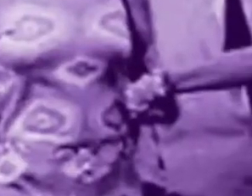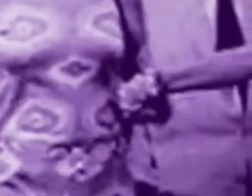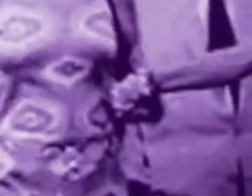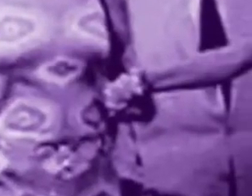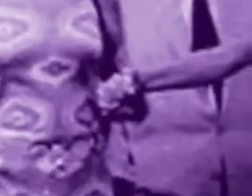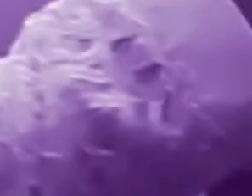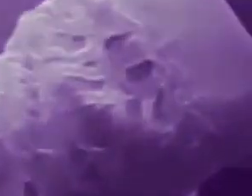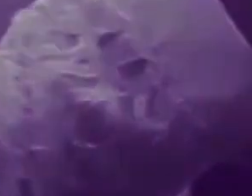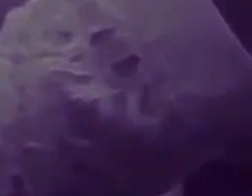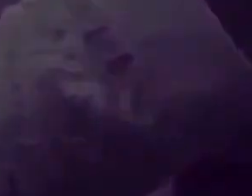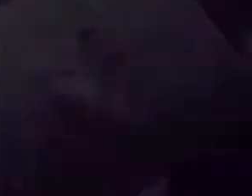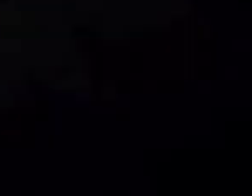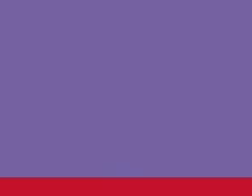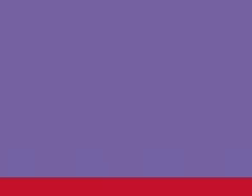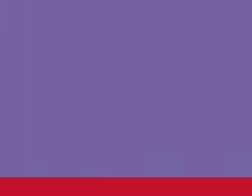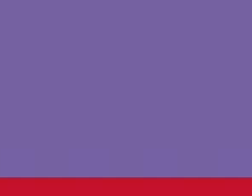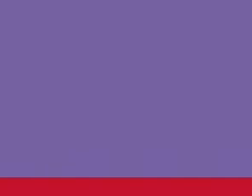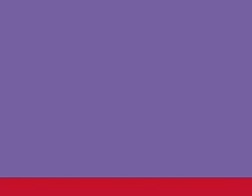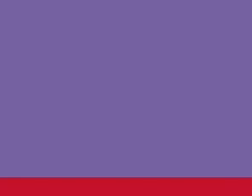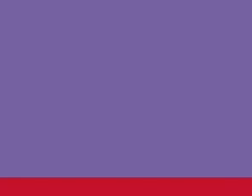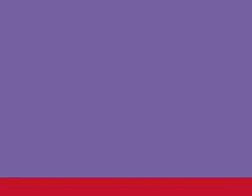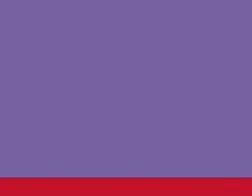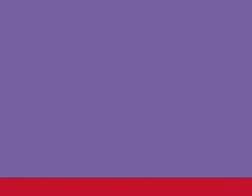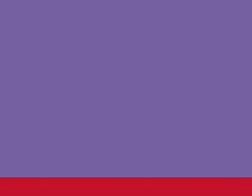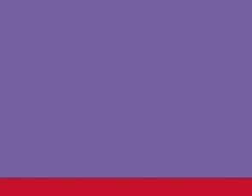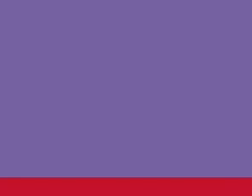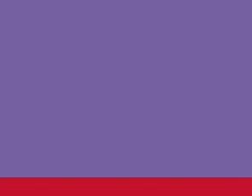de poder.